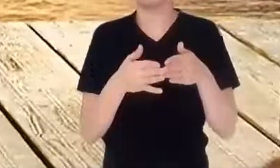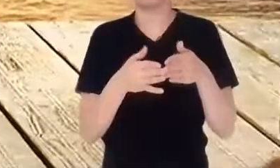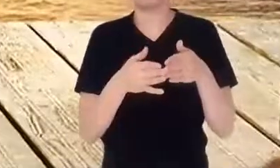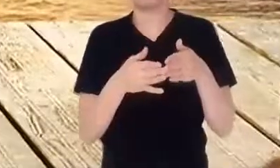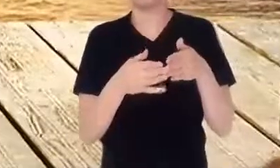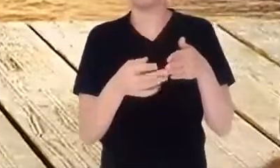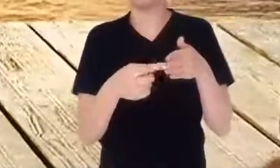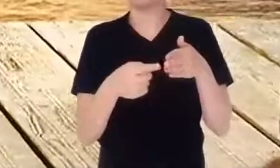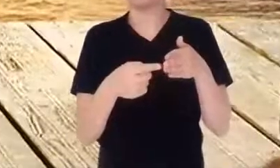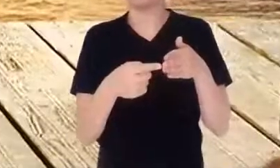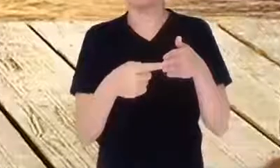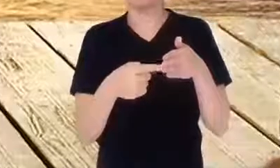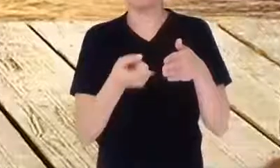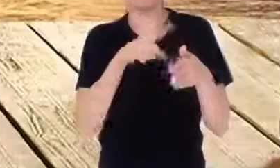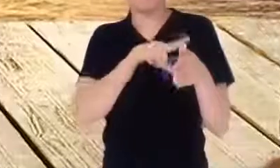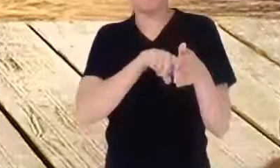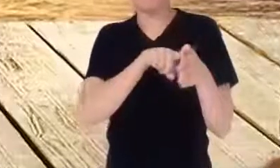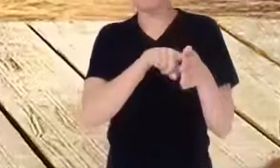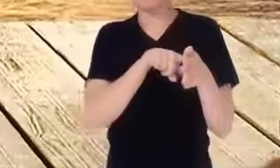Popa.